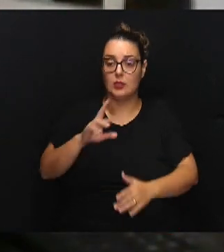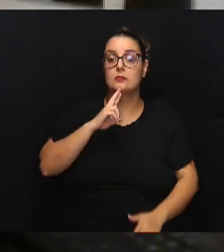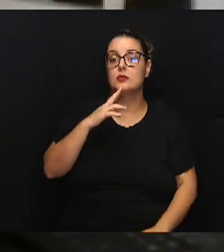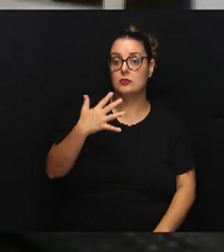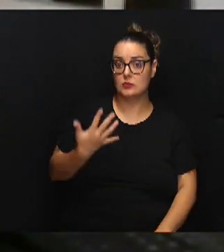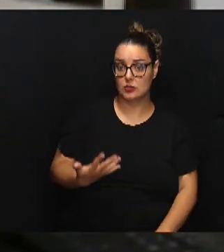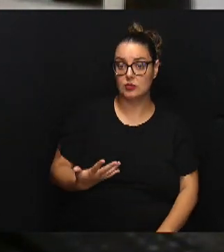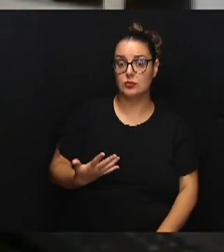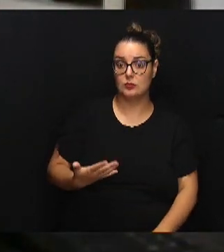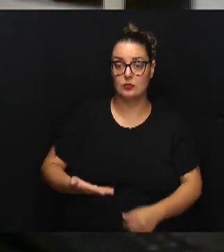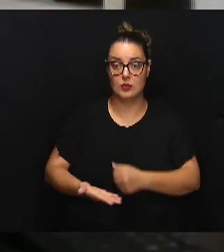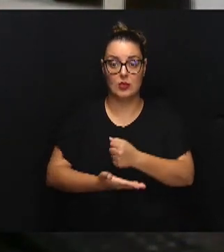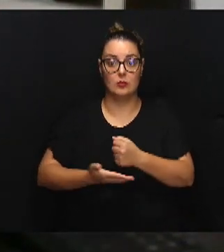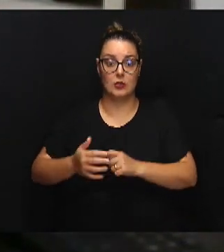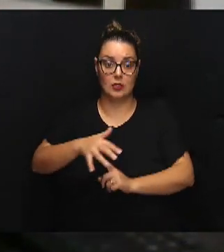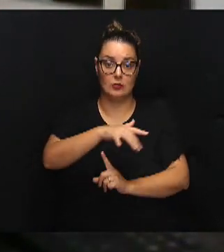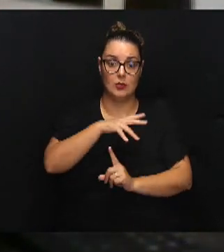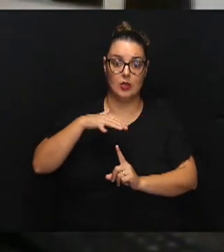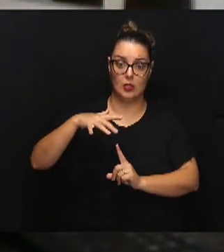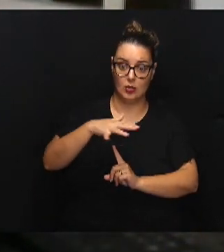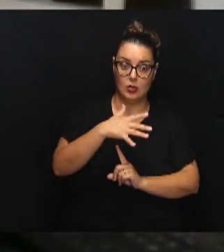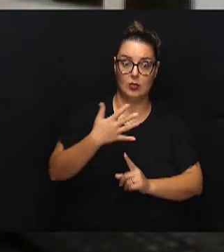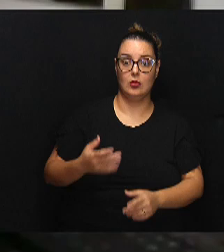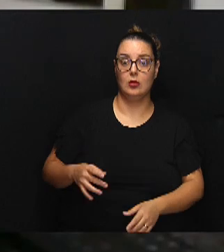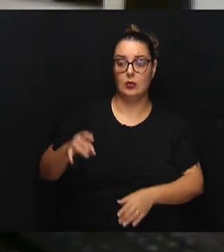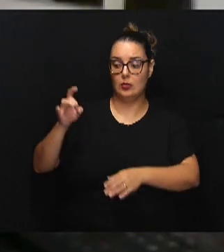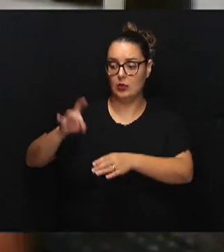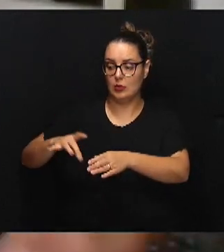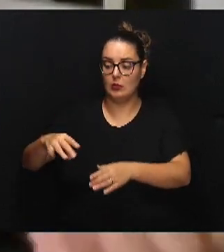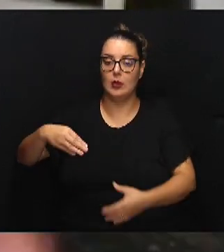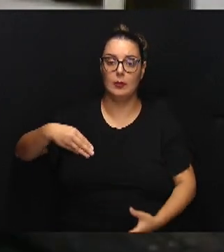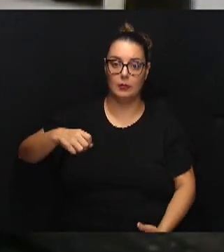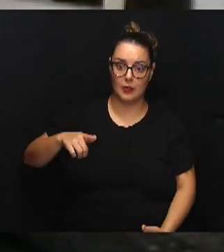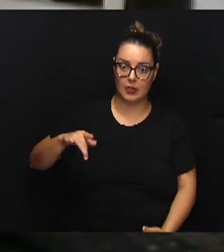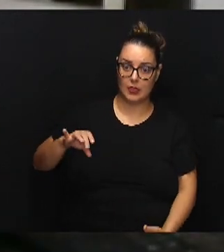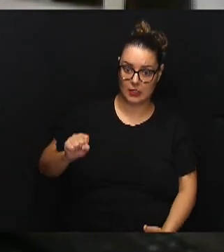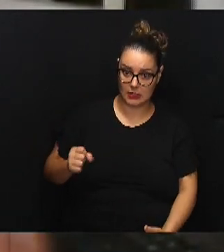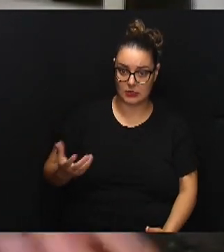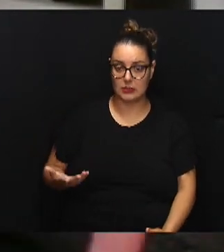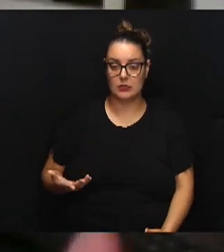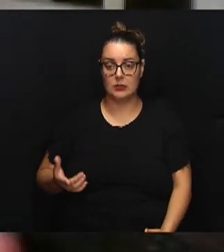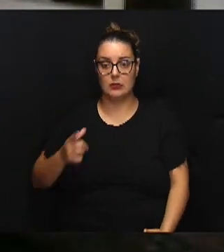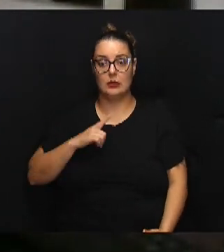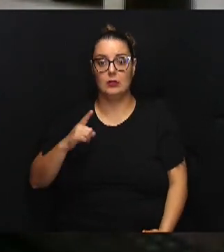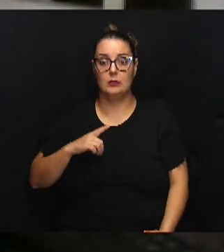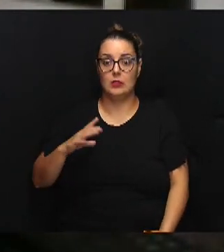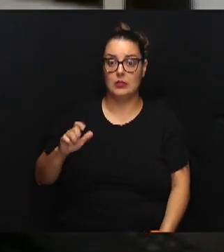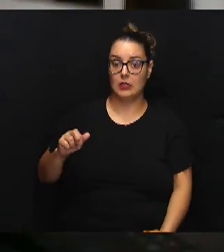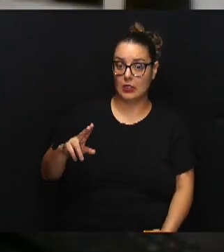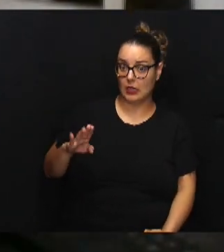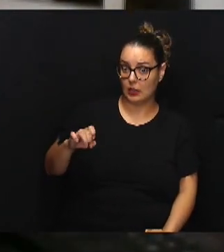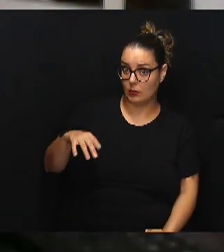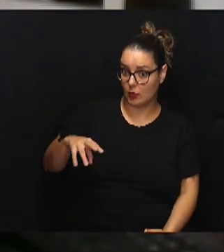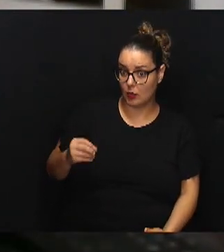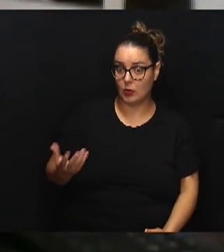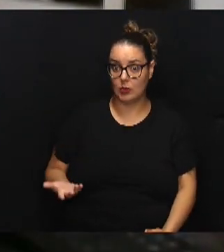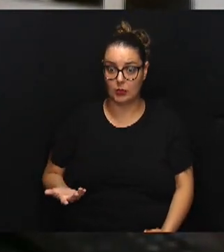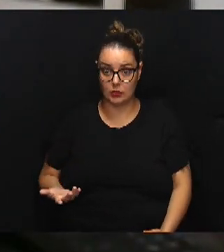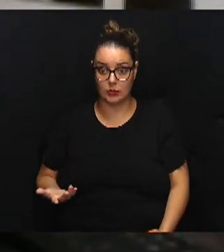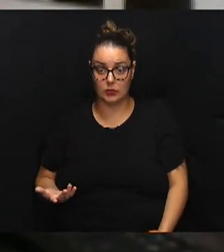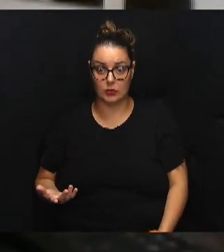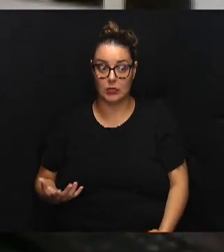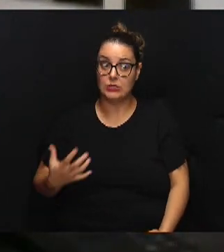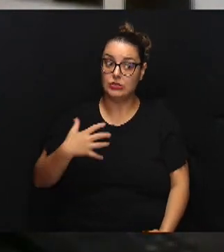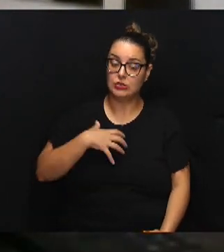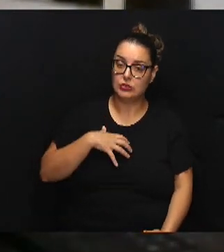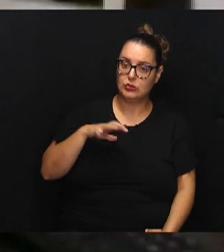soluções baseadas na natureza, que é a gente plantar mangues aí, né, para gerar questão de carbono e tudo mais, de modo